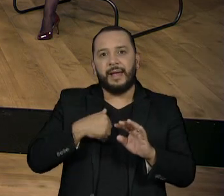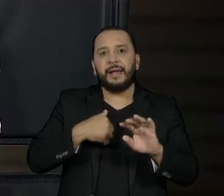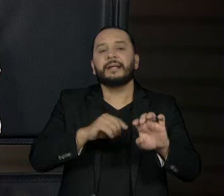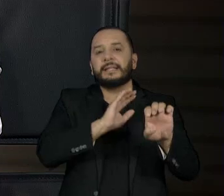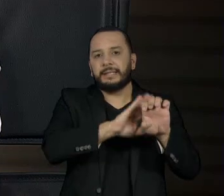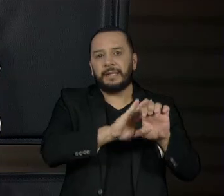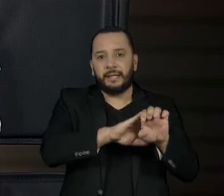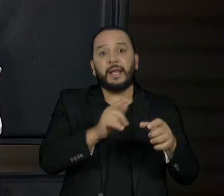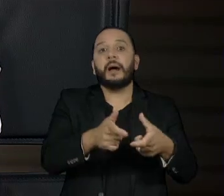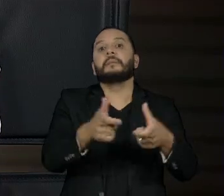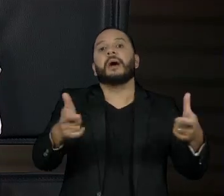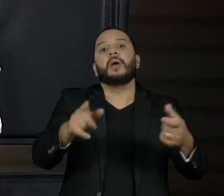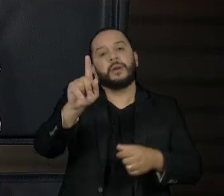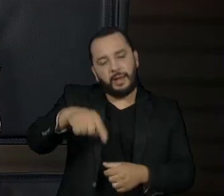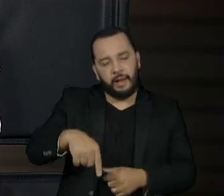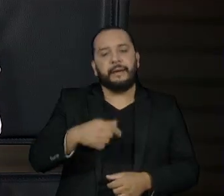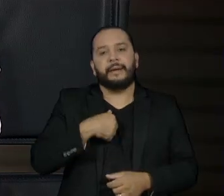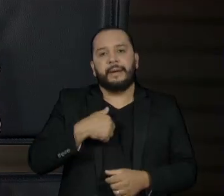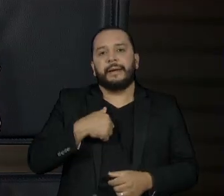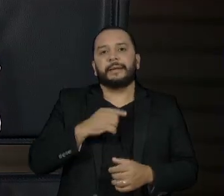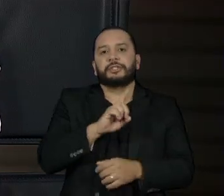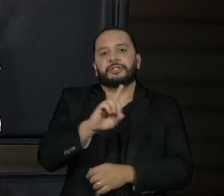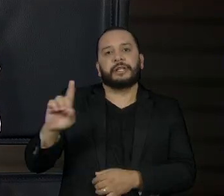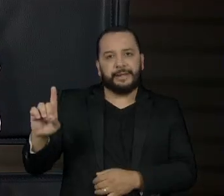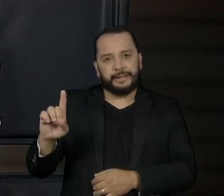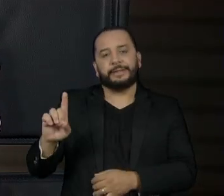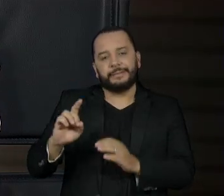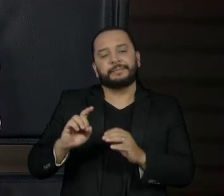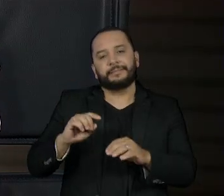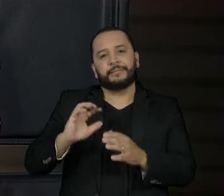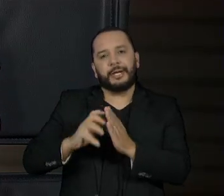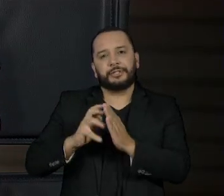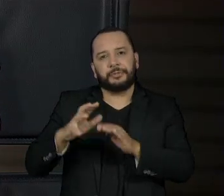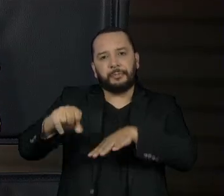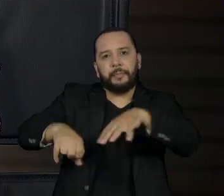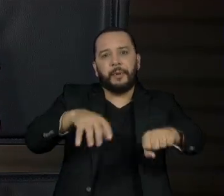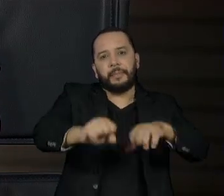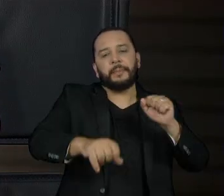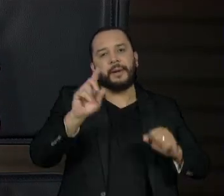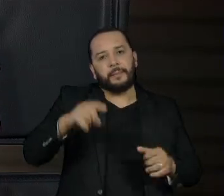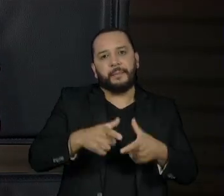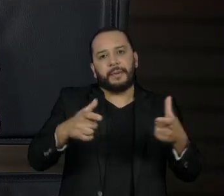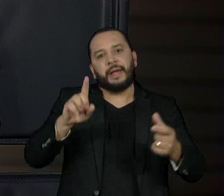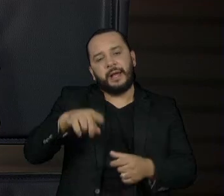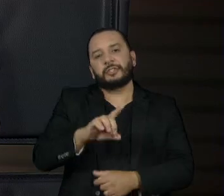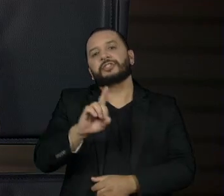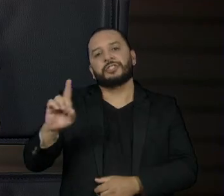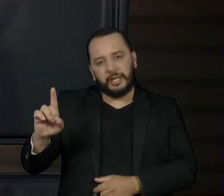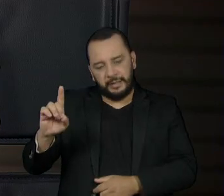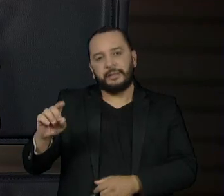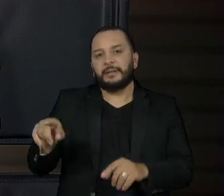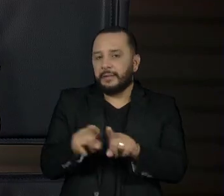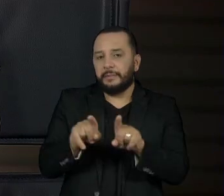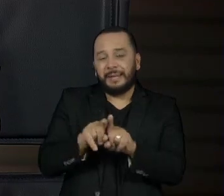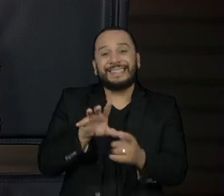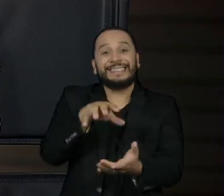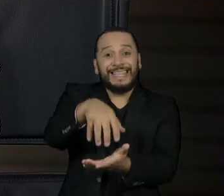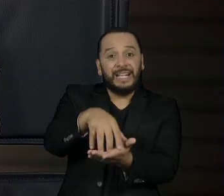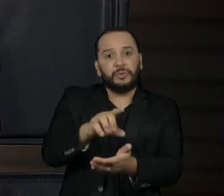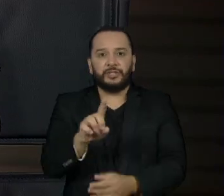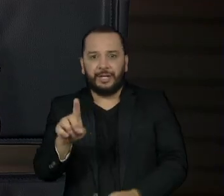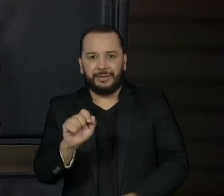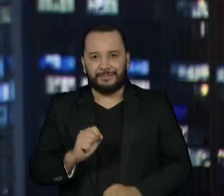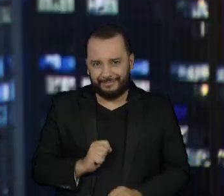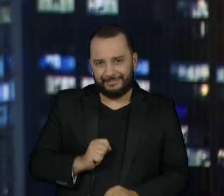de direita ou partidos de centro-direita que consolidam aí a sua vantagem e seu exercício na política,